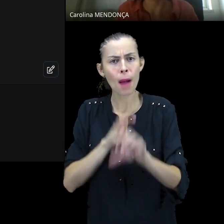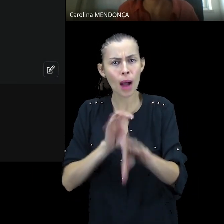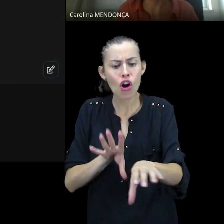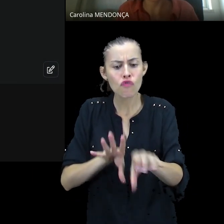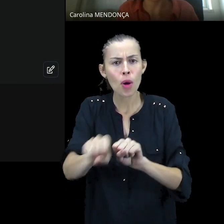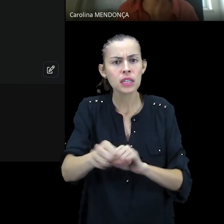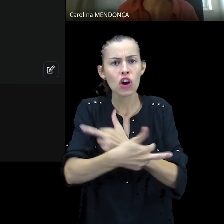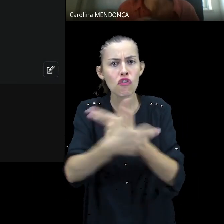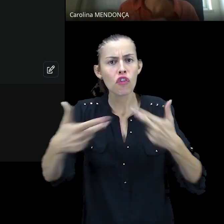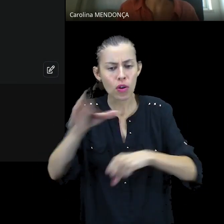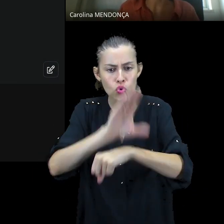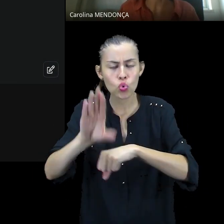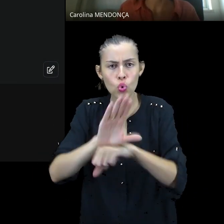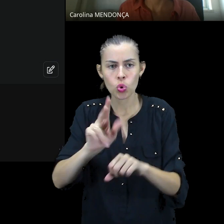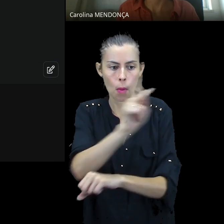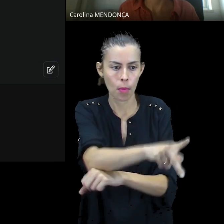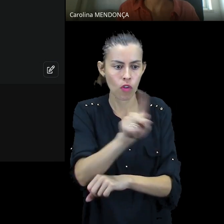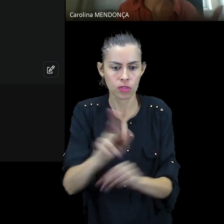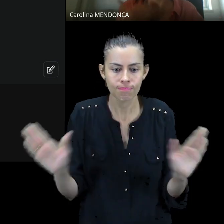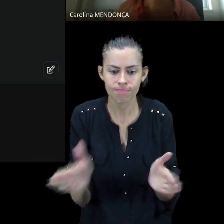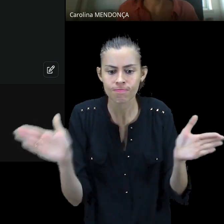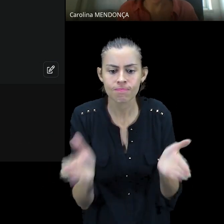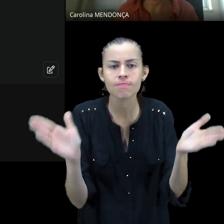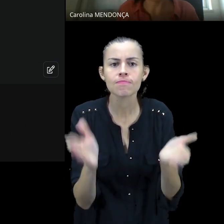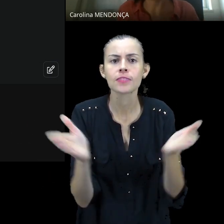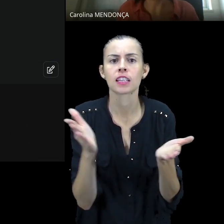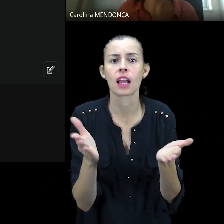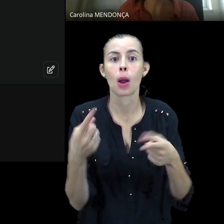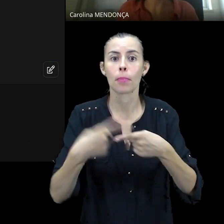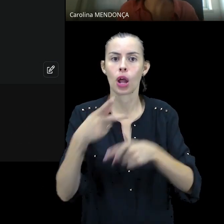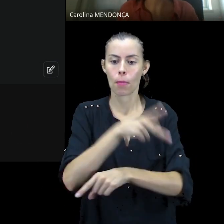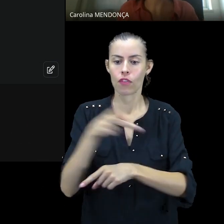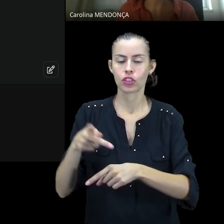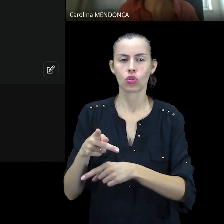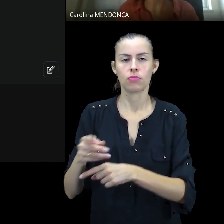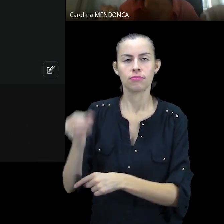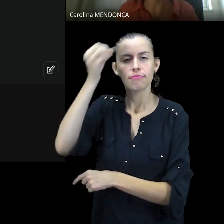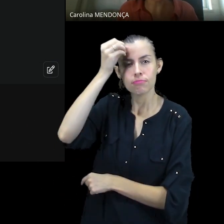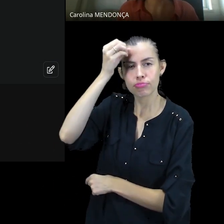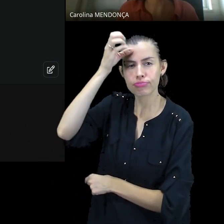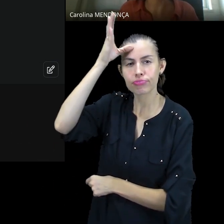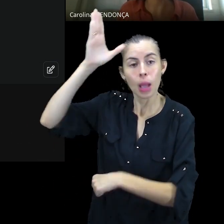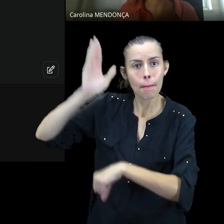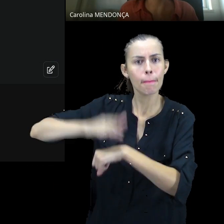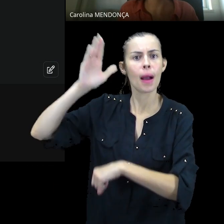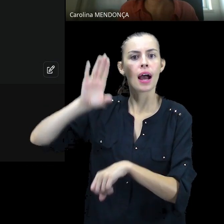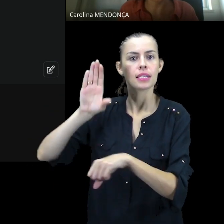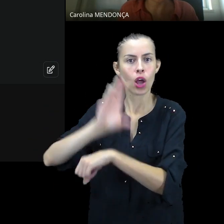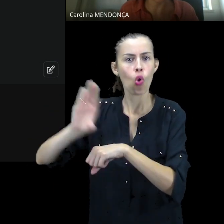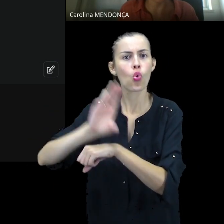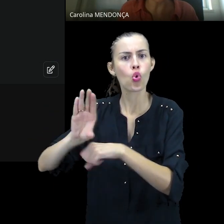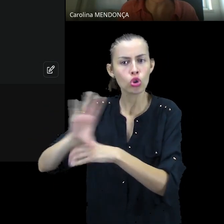formação docente para que eles possam fazer essas discussões e agregar essas discussões dentro